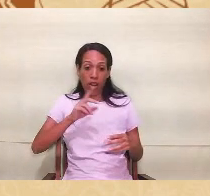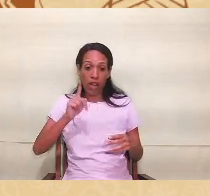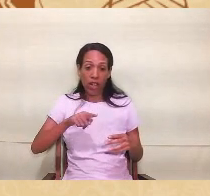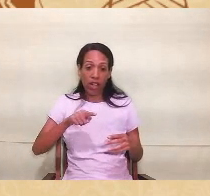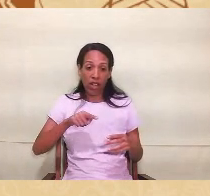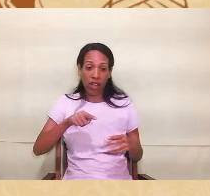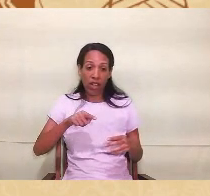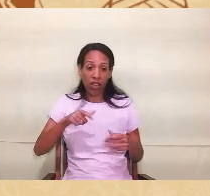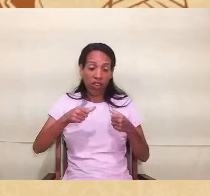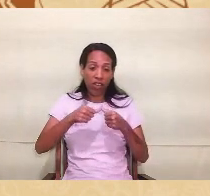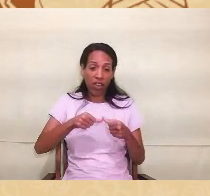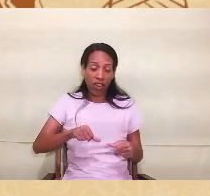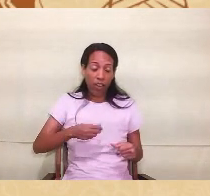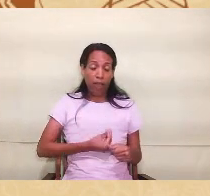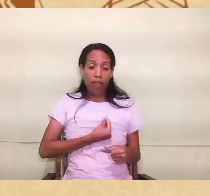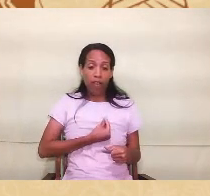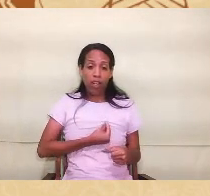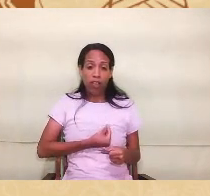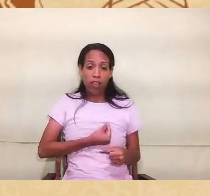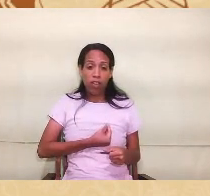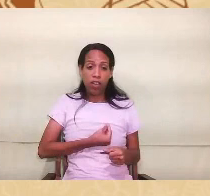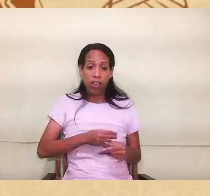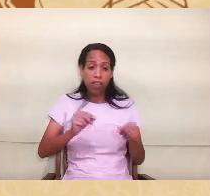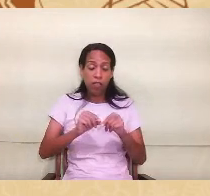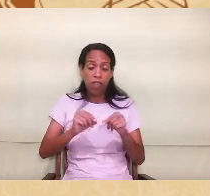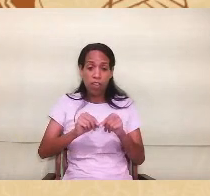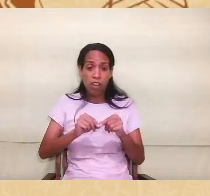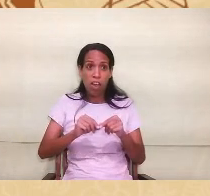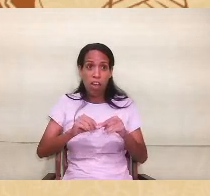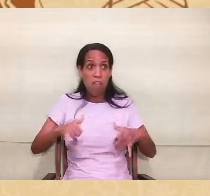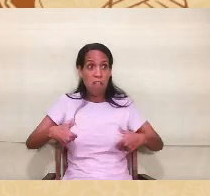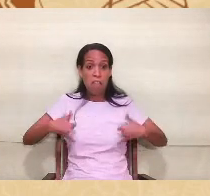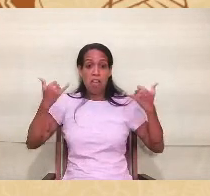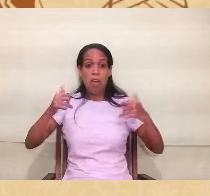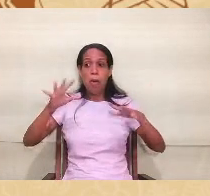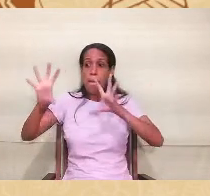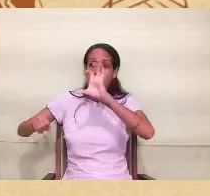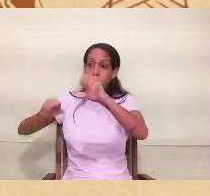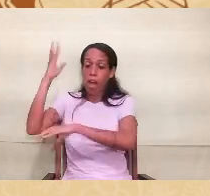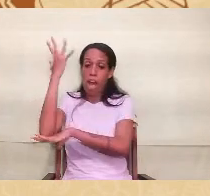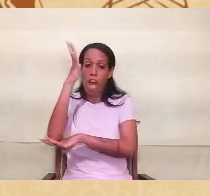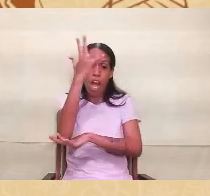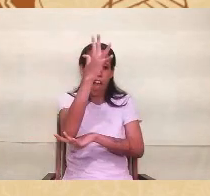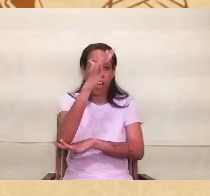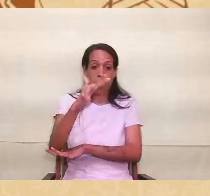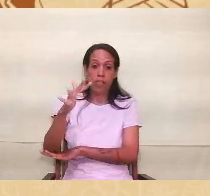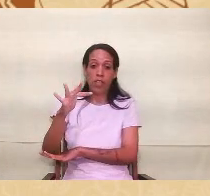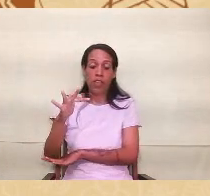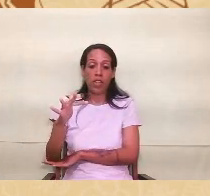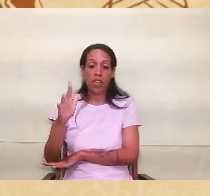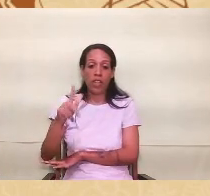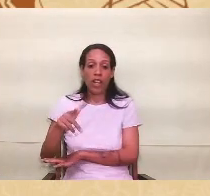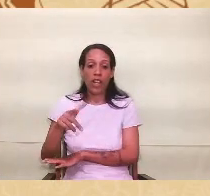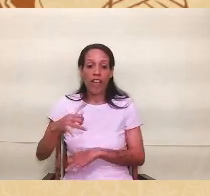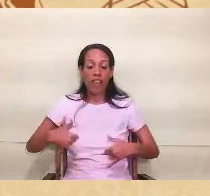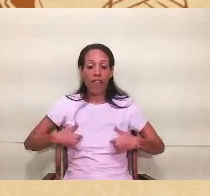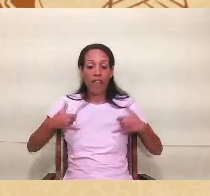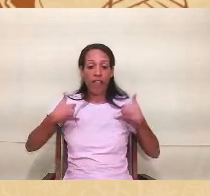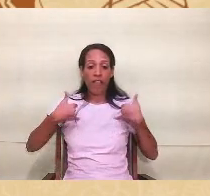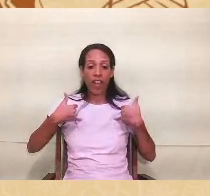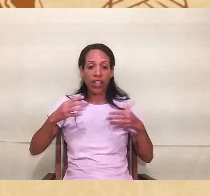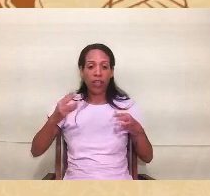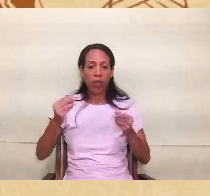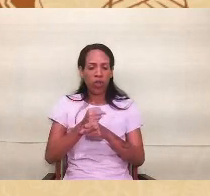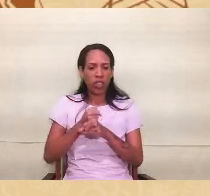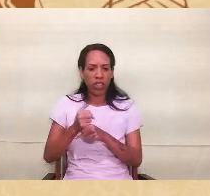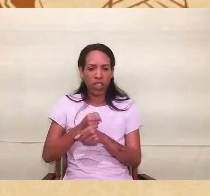Os que sobreviveram fizeram uma festa para buscar uma árvore para a doença ir embora. É uma festa de 400 anos. É a